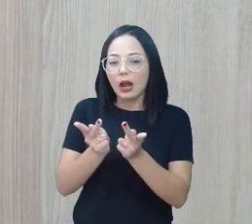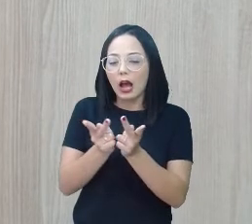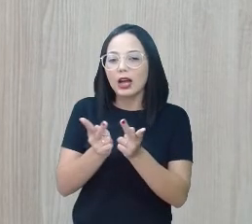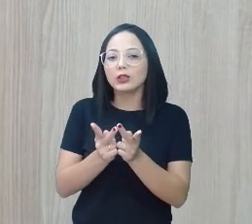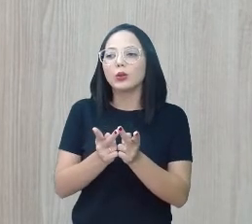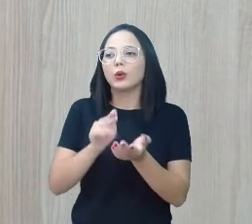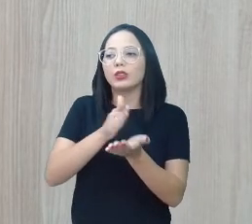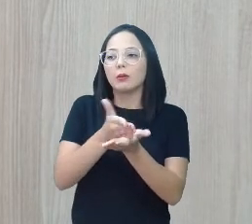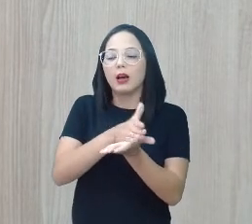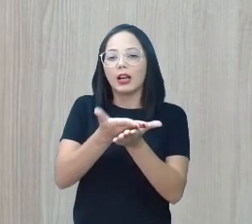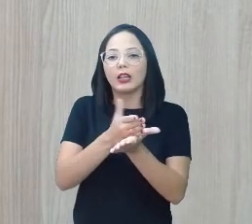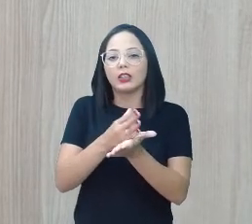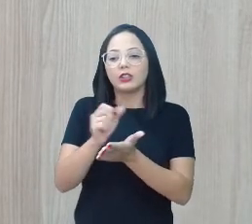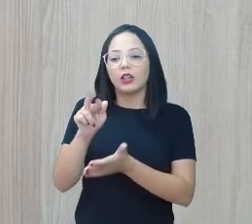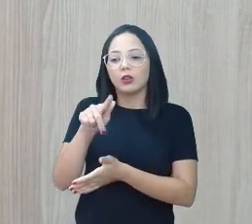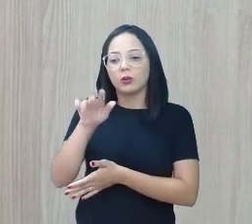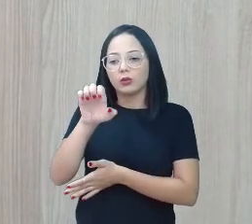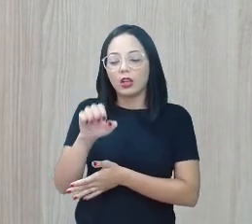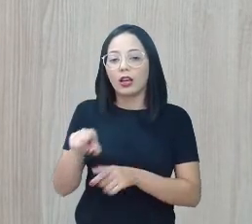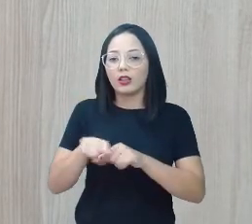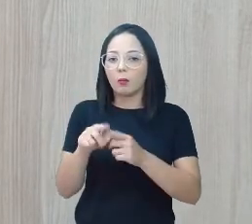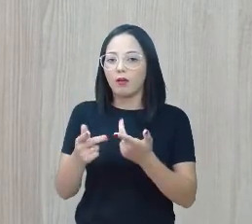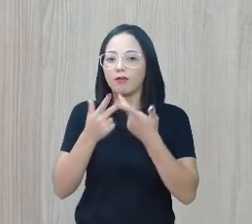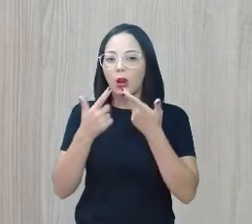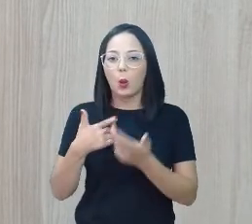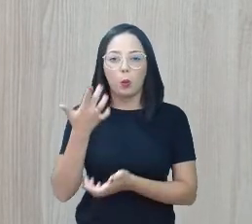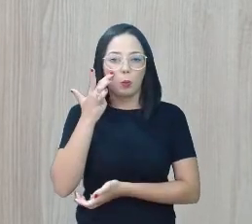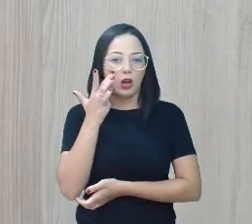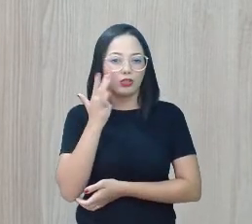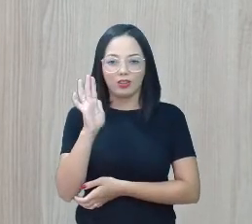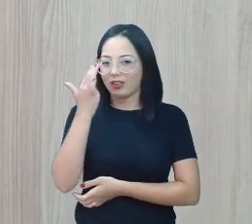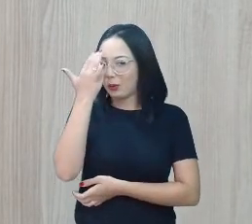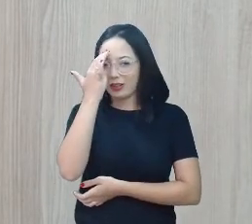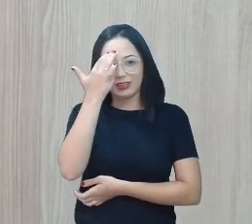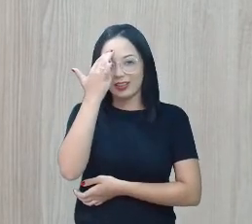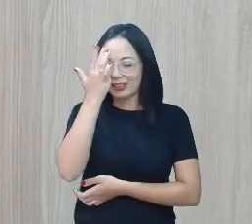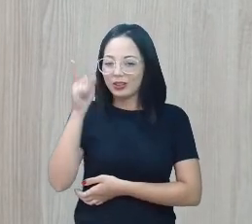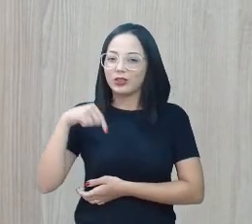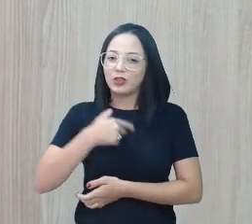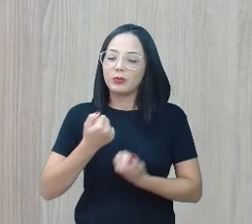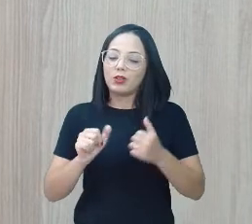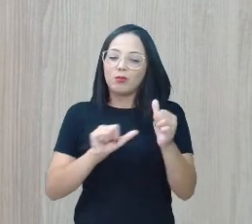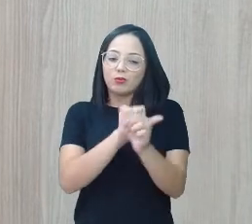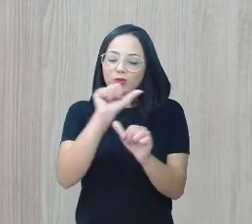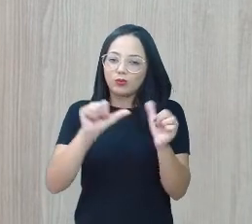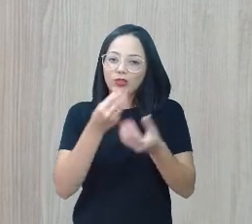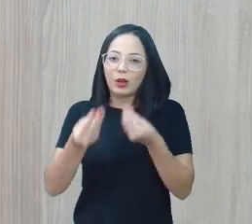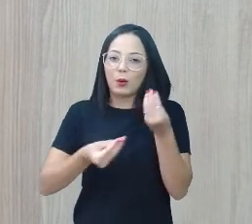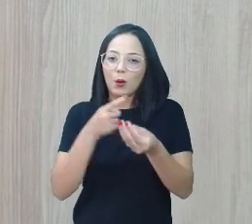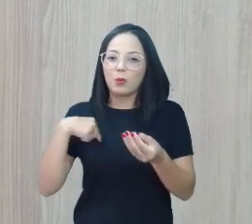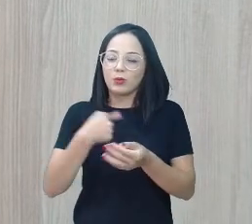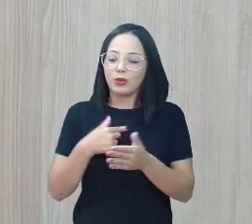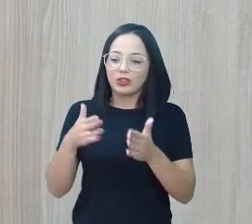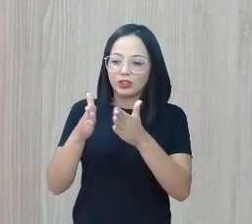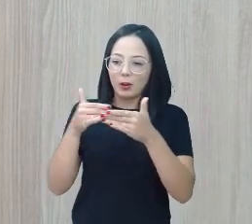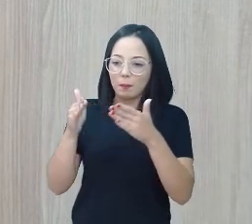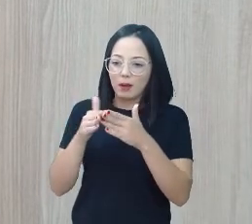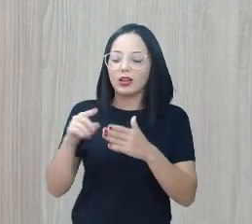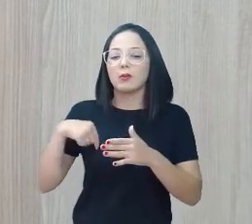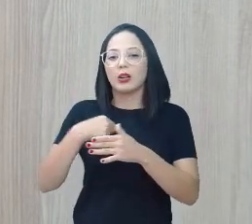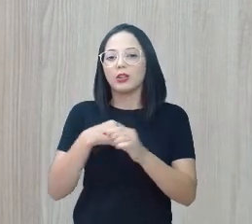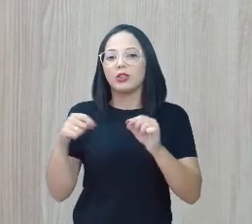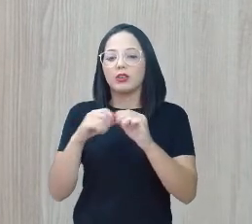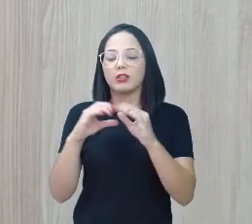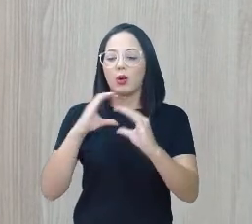charque. E aí 2 alunos aqui, Saulo e Maria, disseram que eu acho que provavelmente não entenderia, a gente teria que mudar aí a forma que a gente pede para fazer